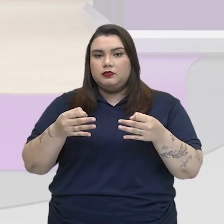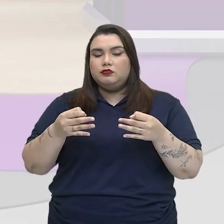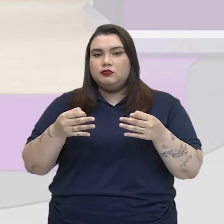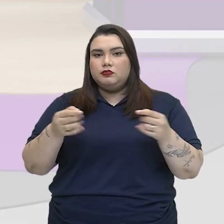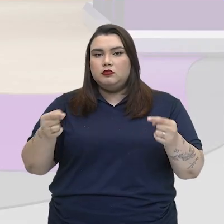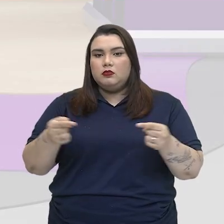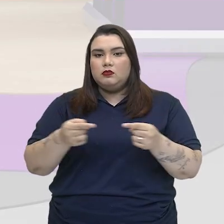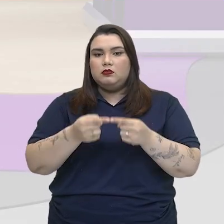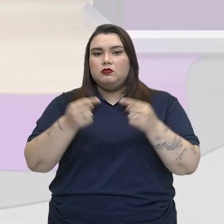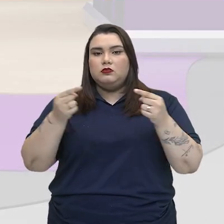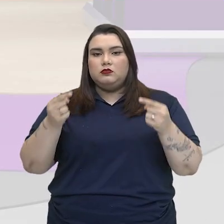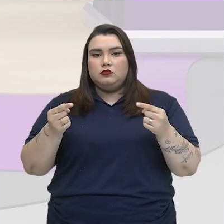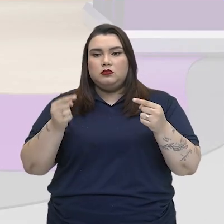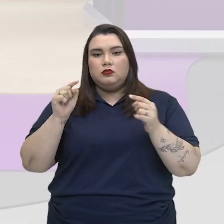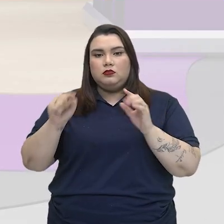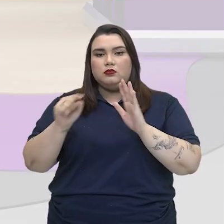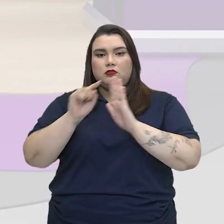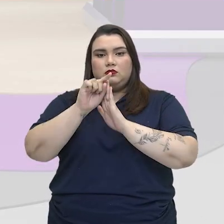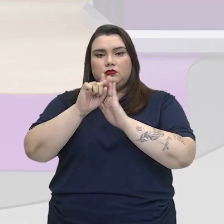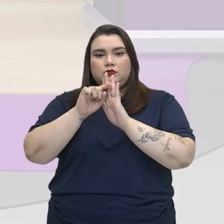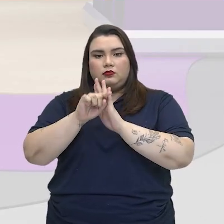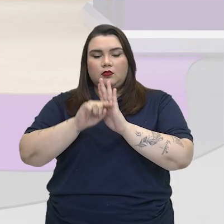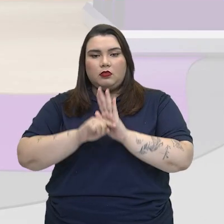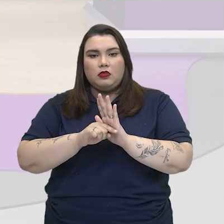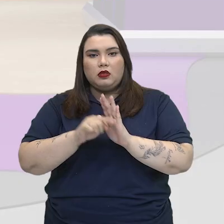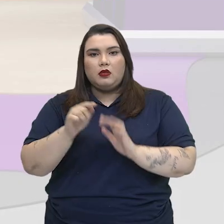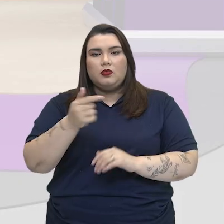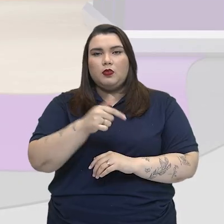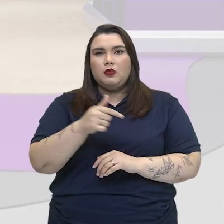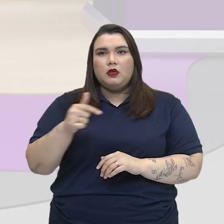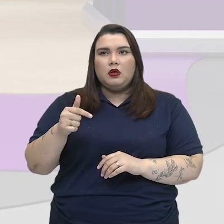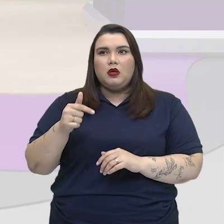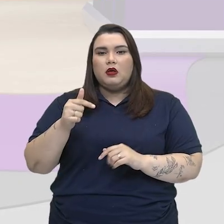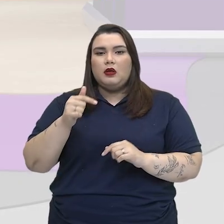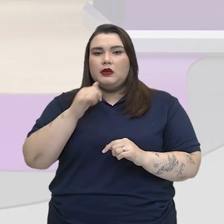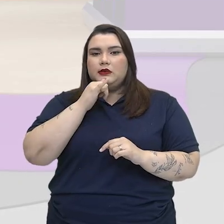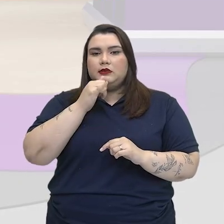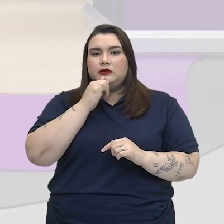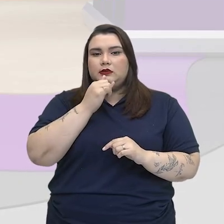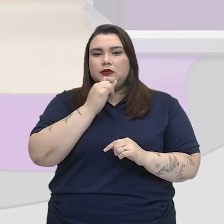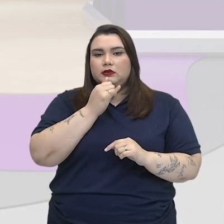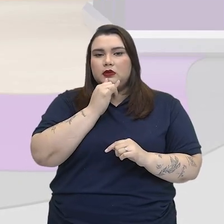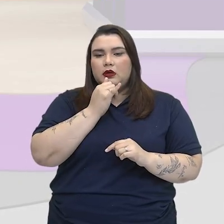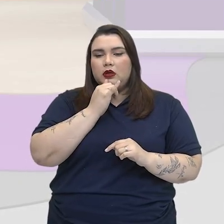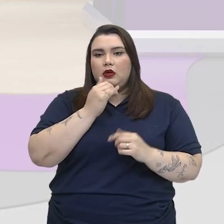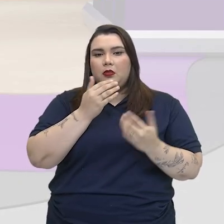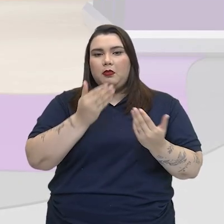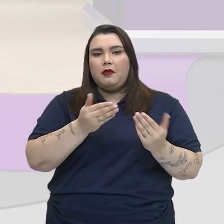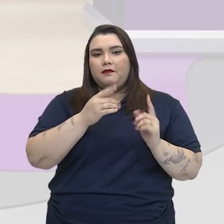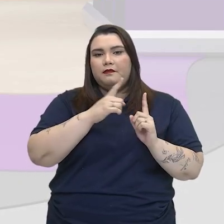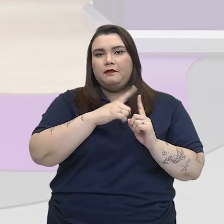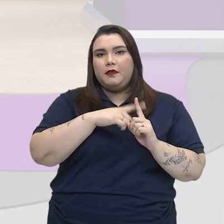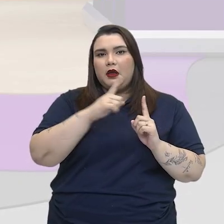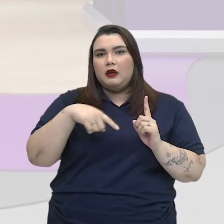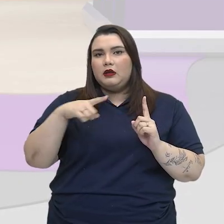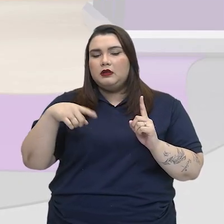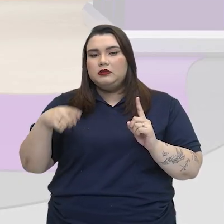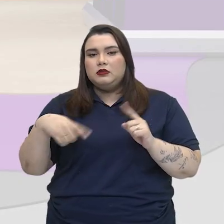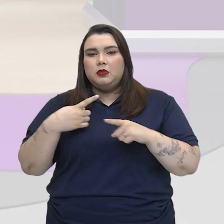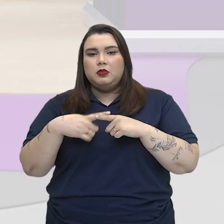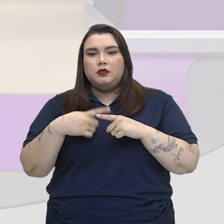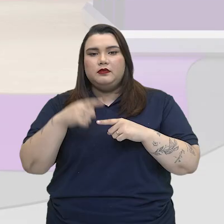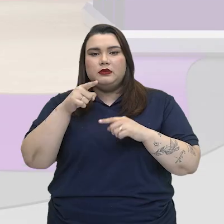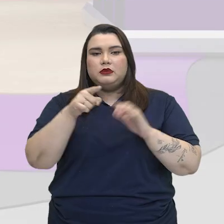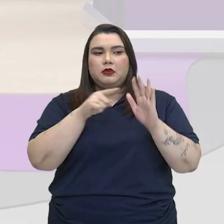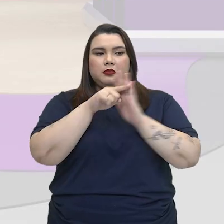em relação ao que foi colhido, sem ter tendências, Como assim, quando eu falo tendências, às vezes você vai fazer uma